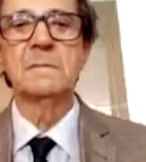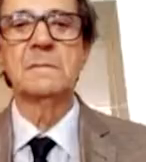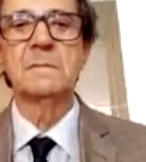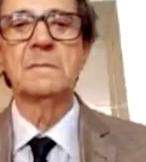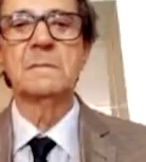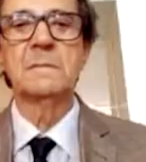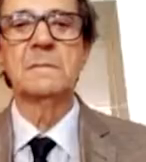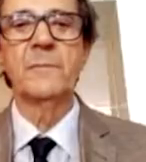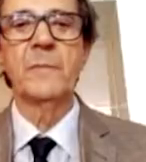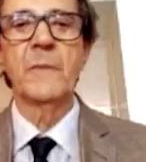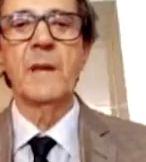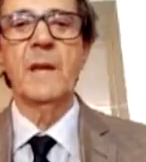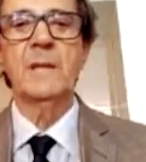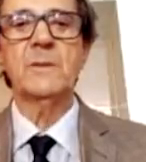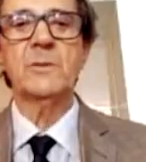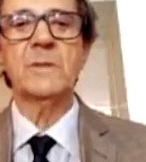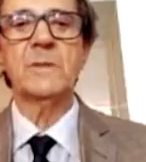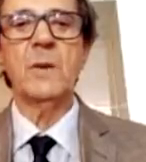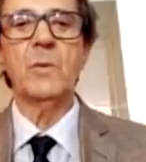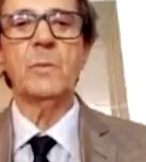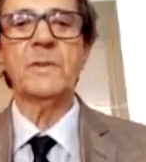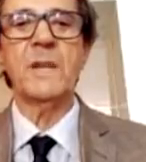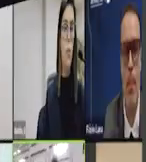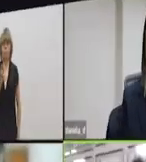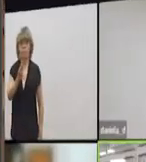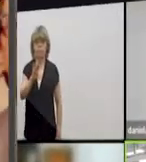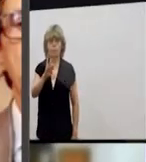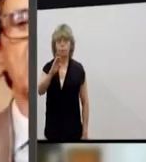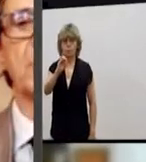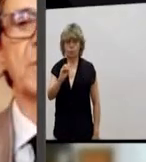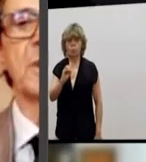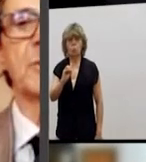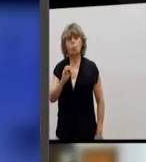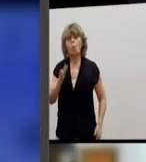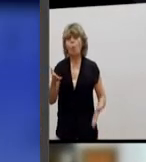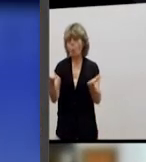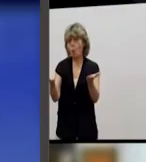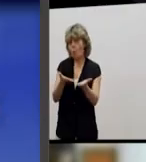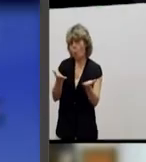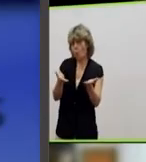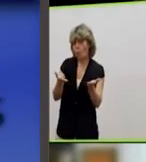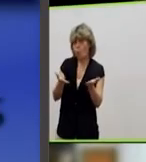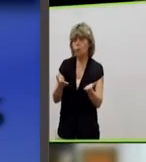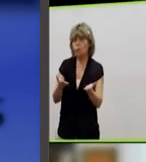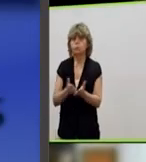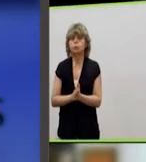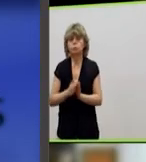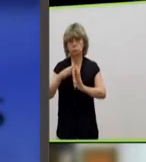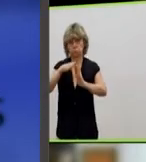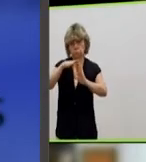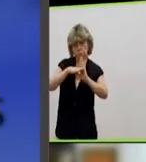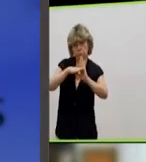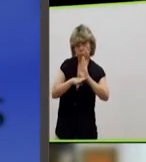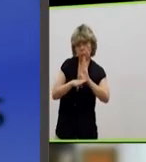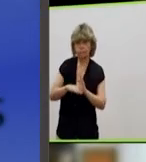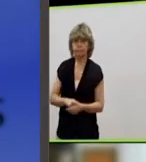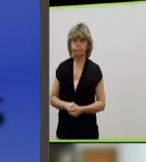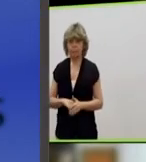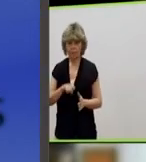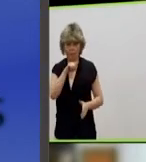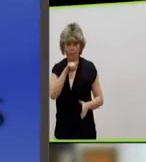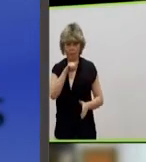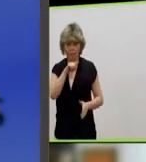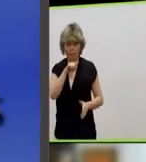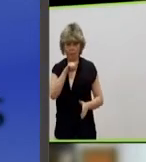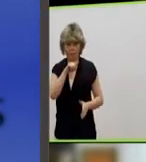Sob a presidência do conselheiro Valcernor Braz, a segunda Câmara do Tribunal de Contas dos Municípios do Estado de Goiás julgou 72 processos da